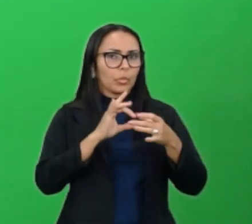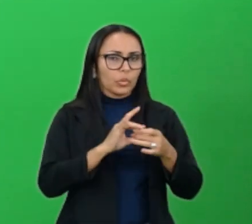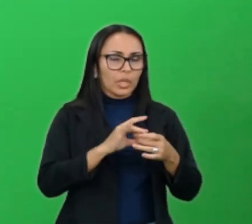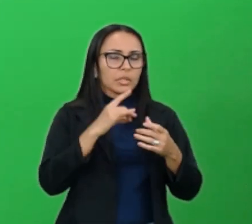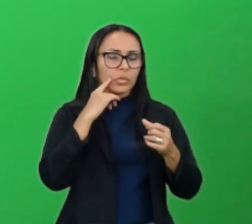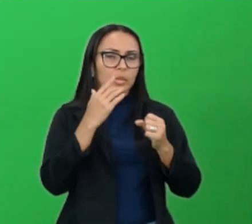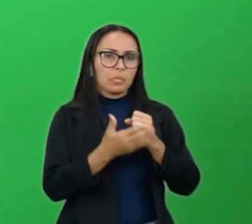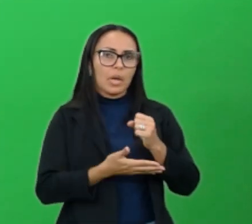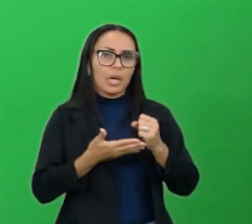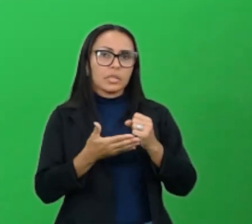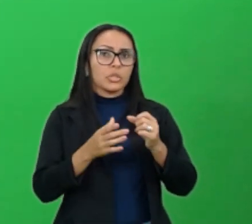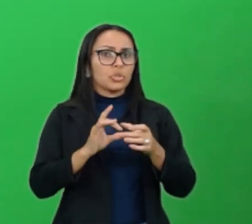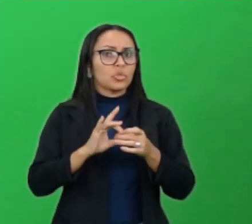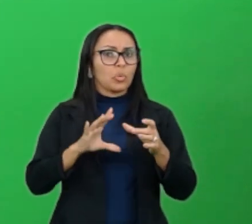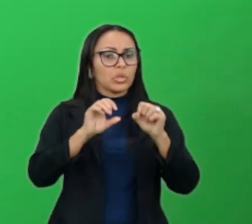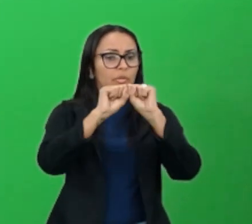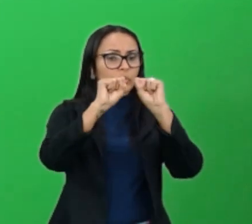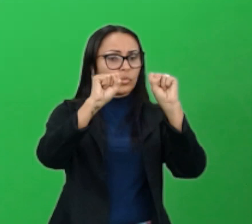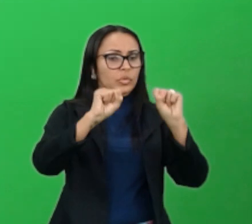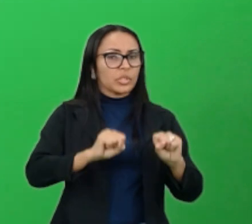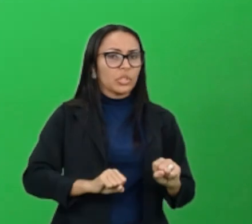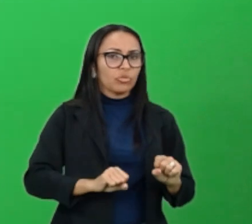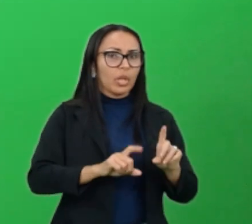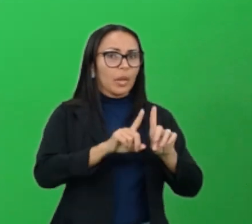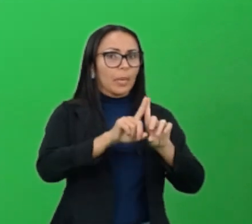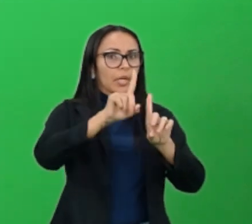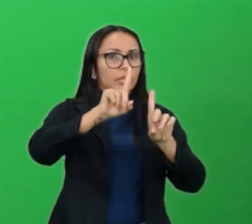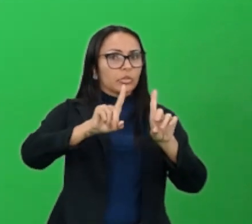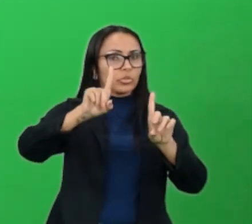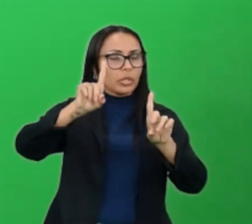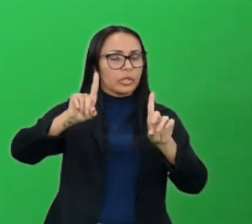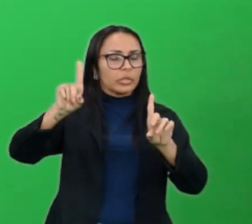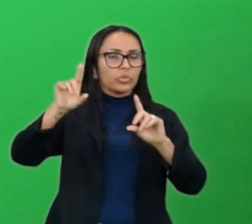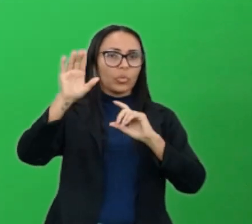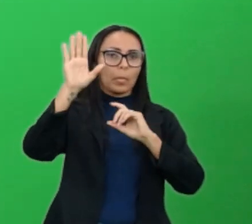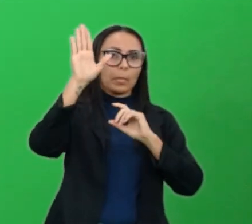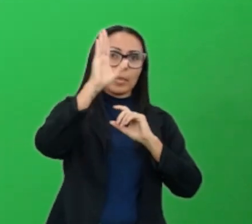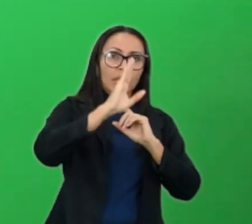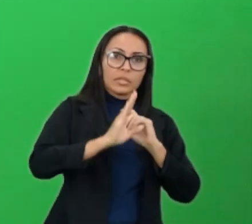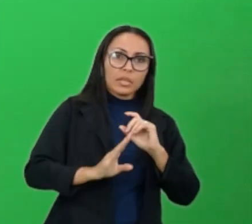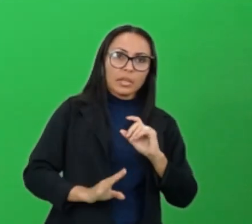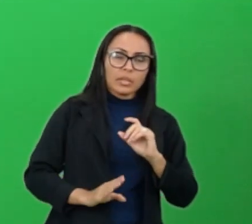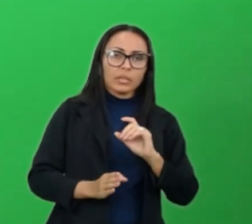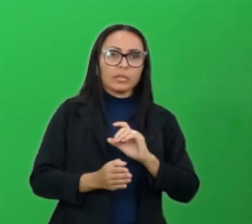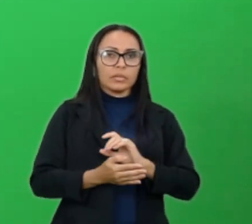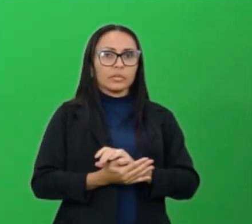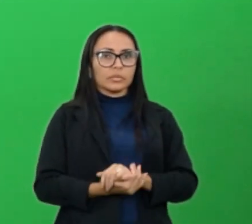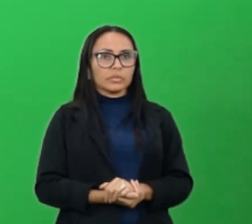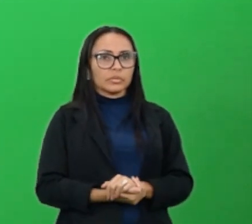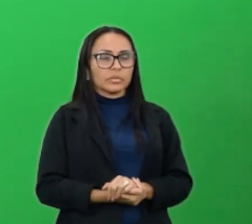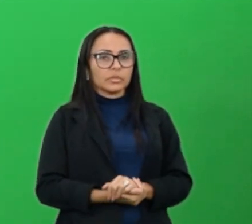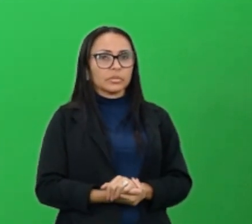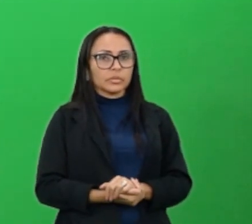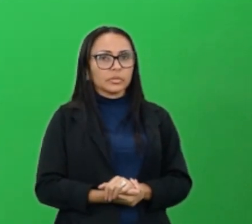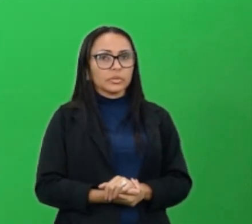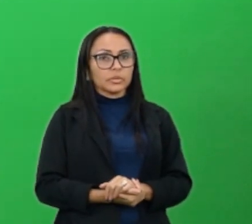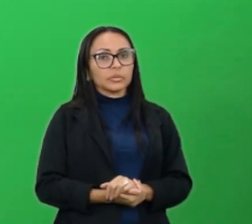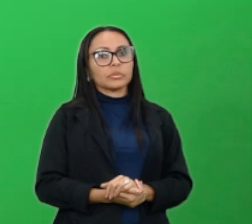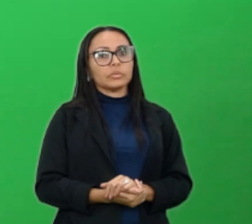no sistema estatístico brasileiro. Tá? Então, como foi dito, né, tomou-se por